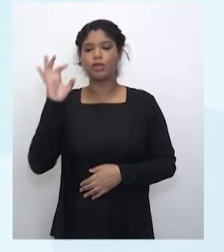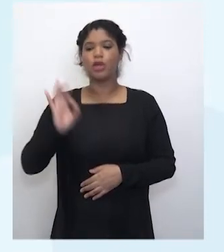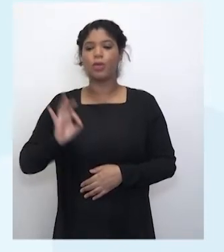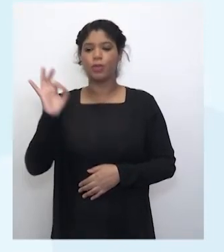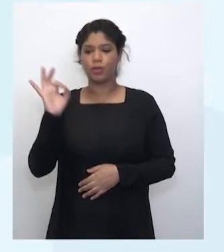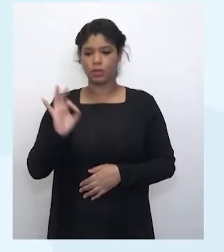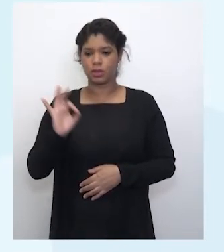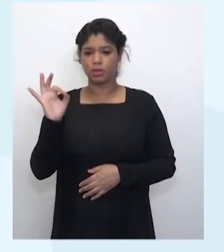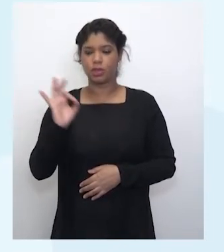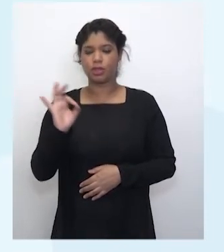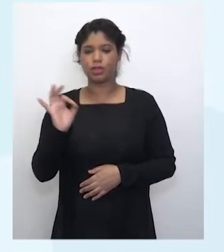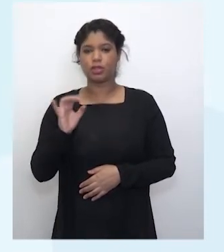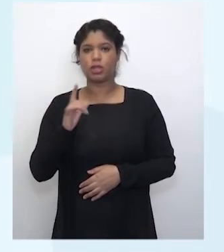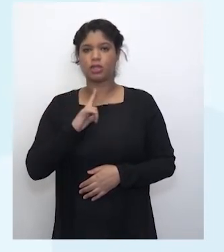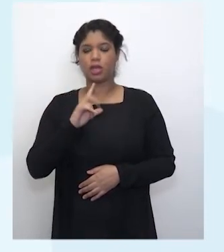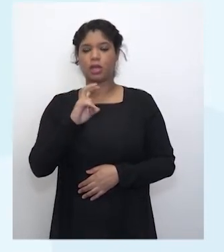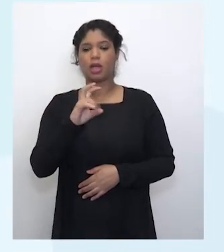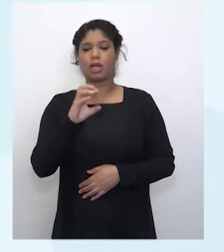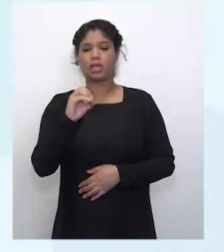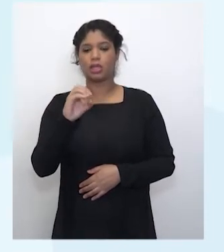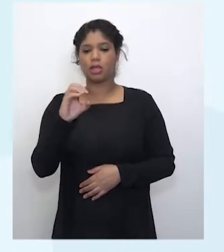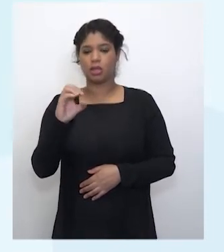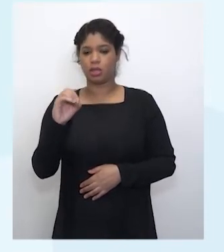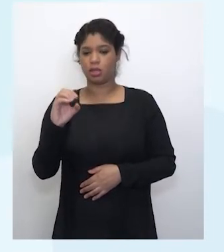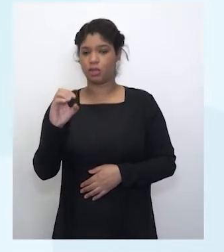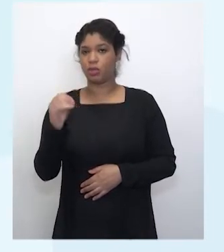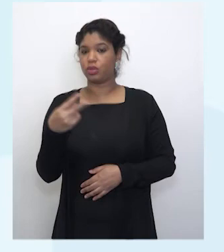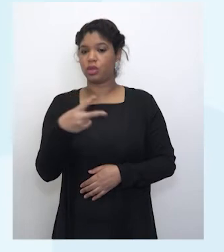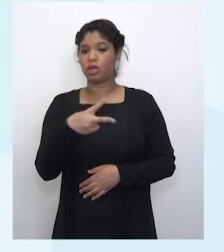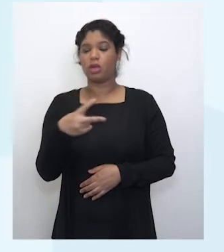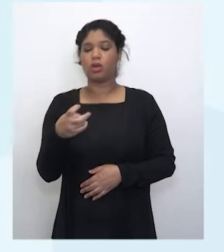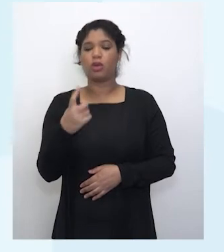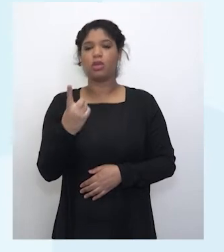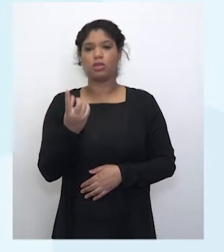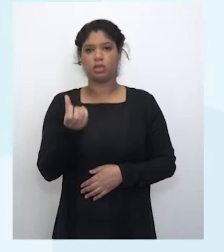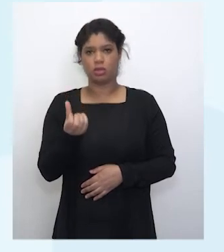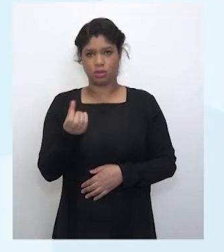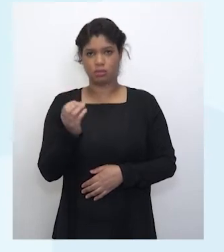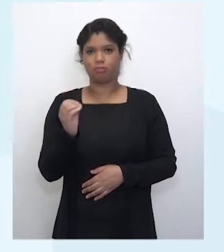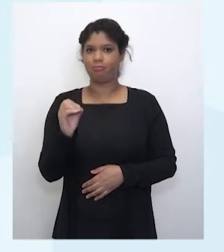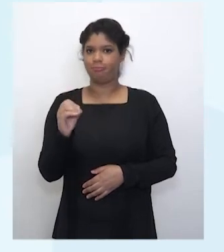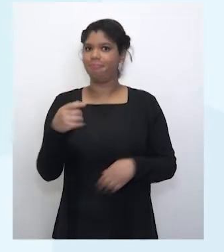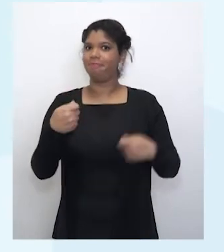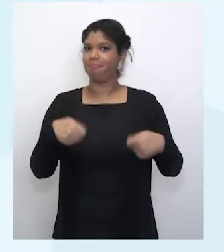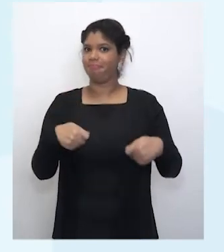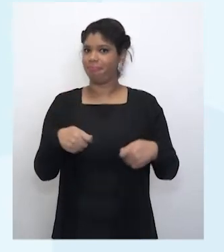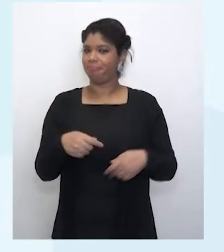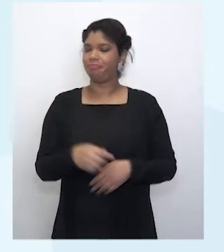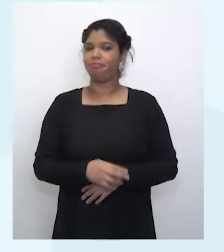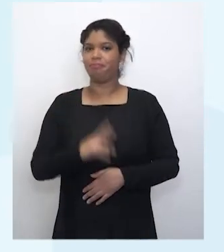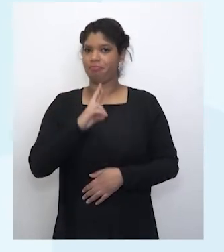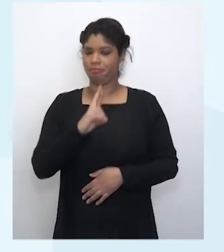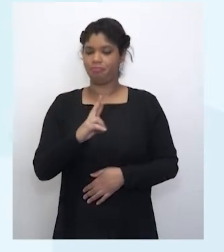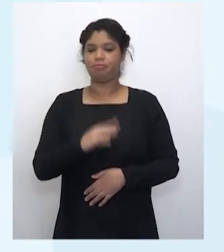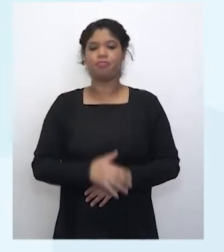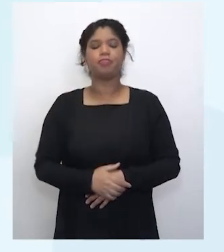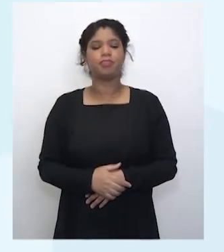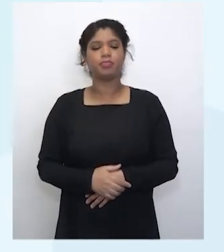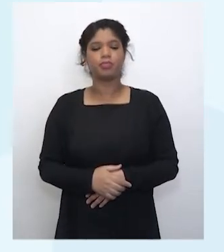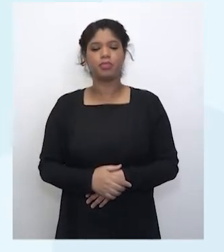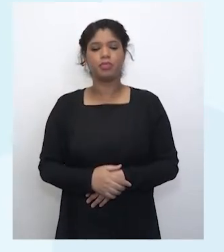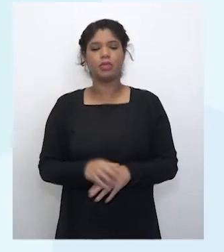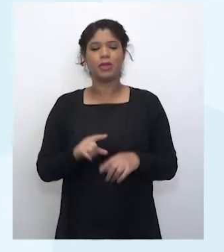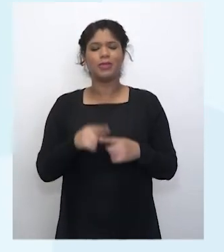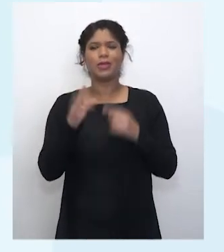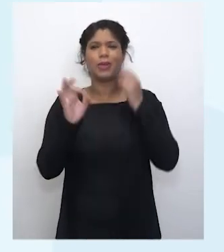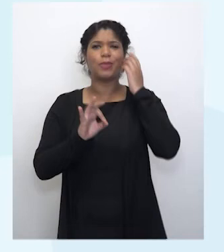Porcentagem de 500 tem que dar 160. Tá. Porcentagem, bom, eu